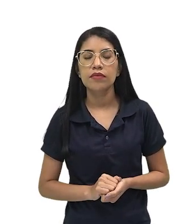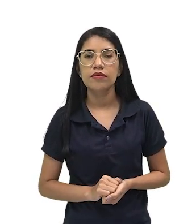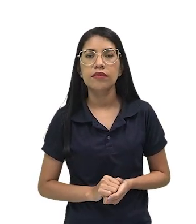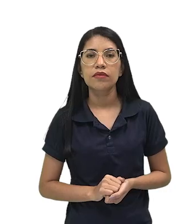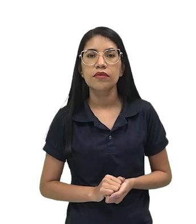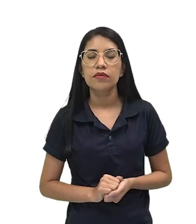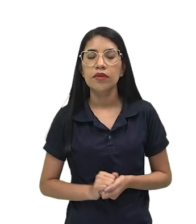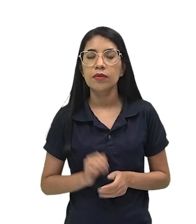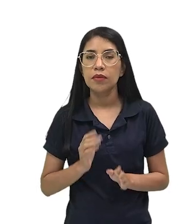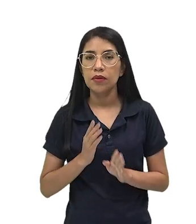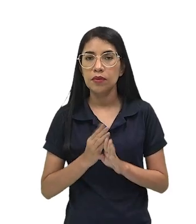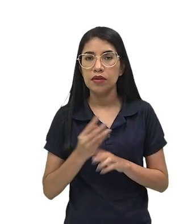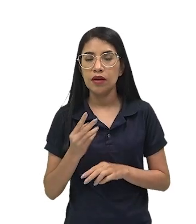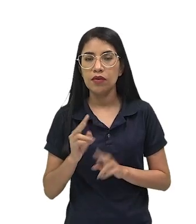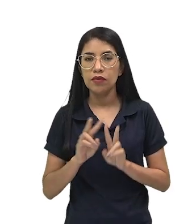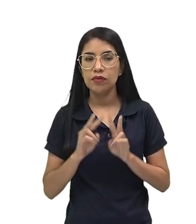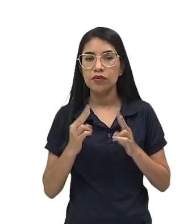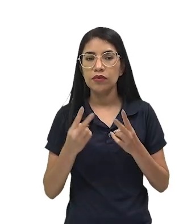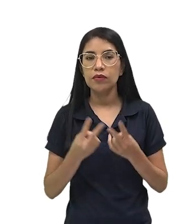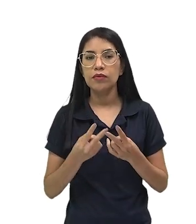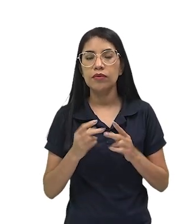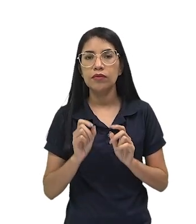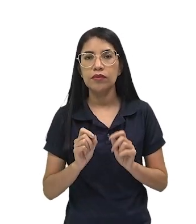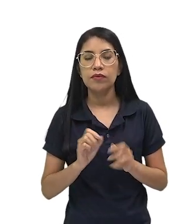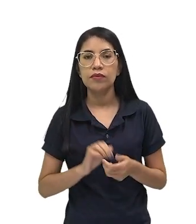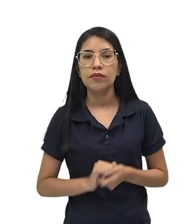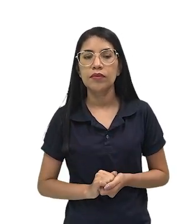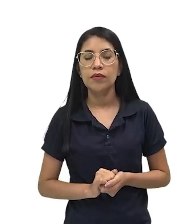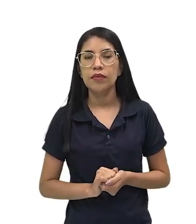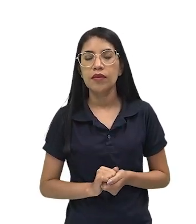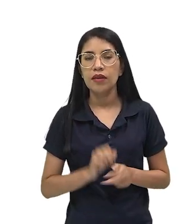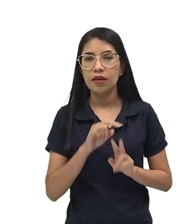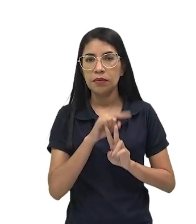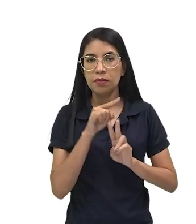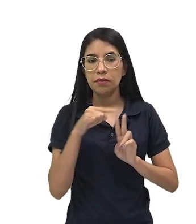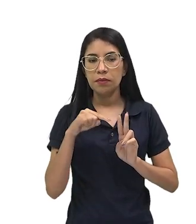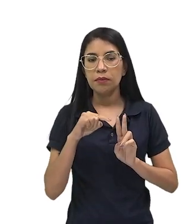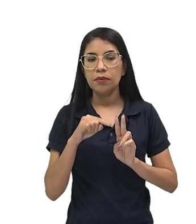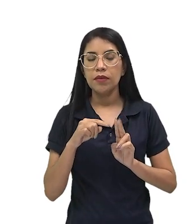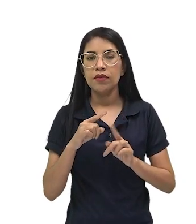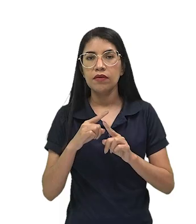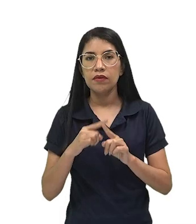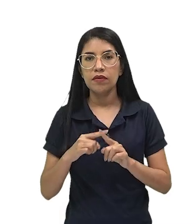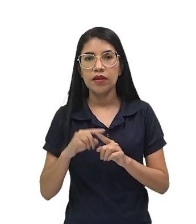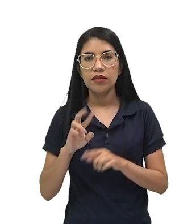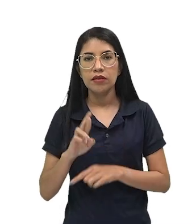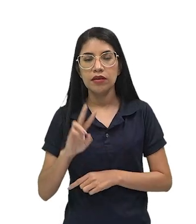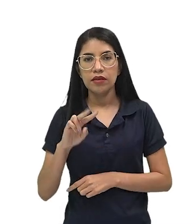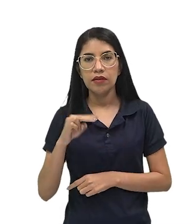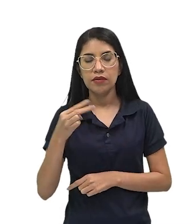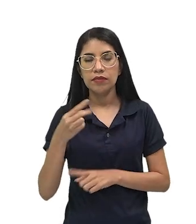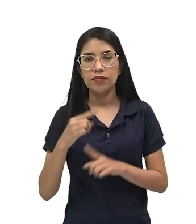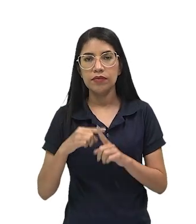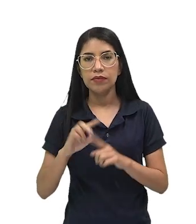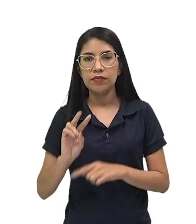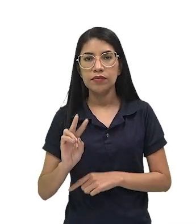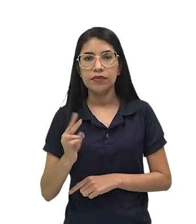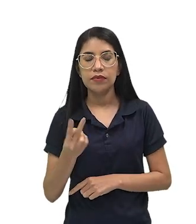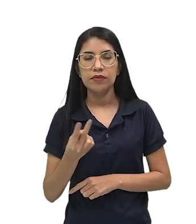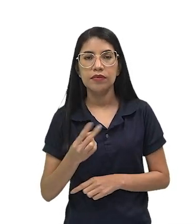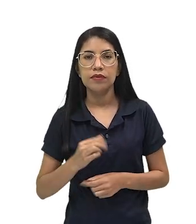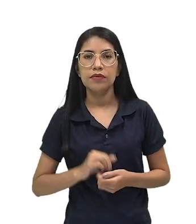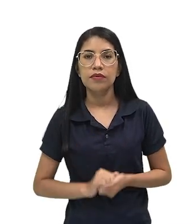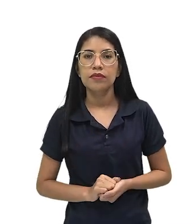volume desse cilindro, ele é o quê? Π vezes o raio ao quadrado vezes a altura. Está aqui,